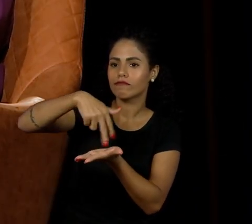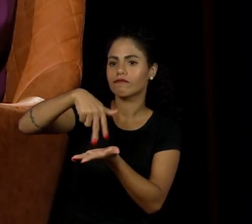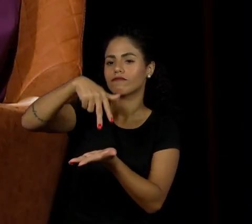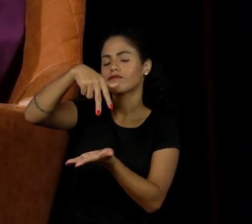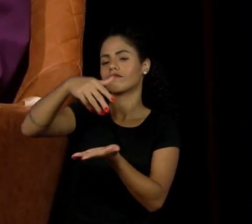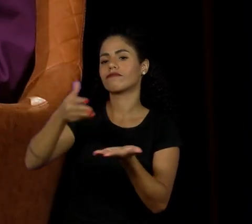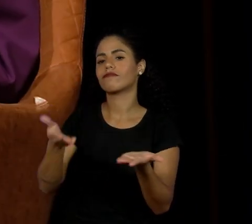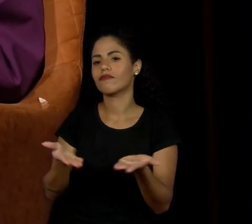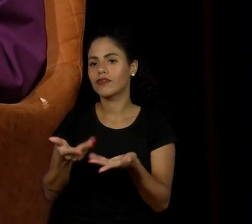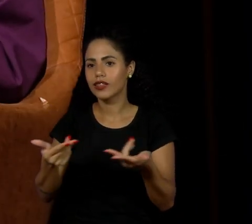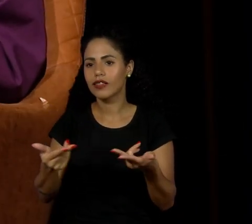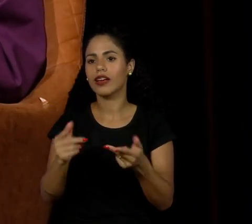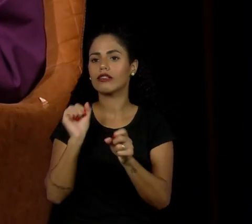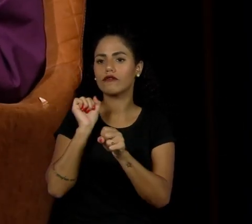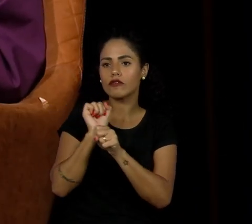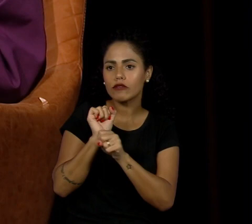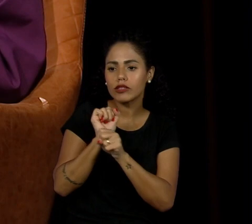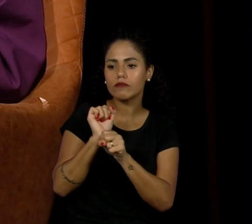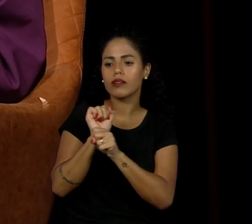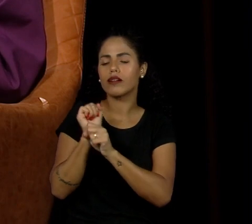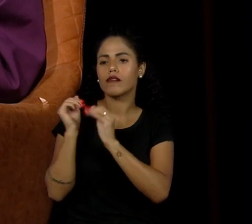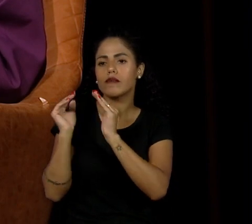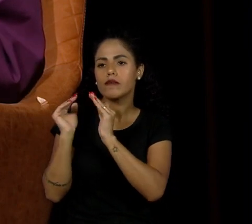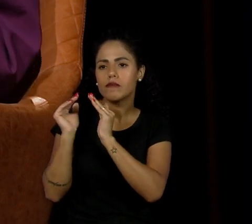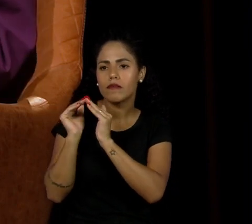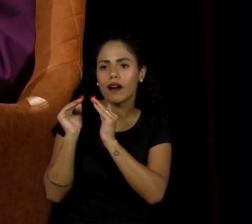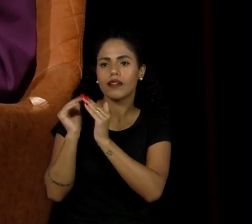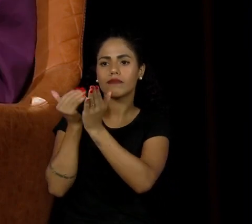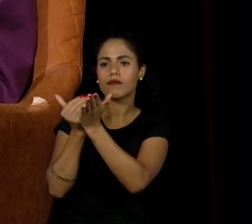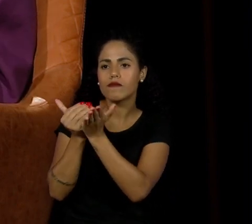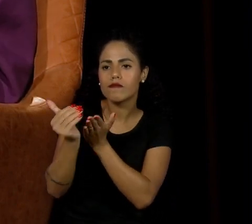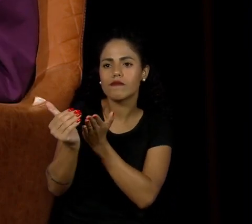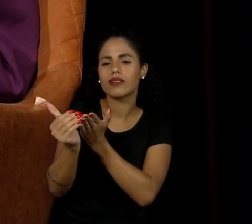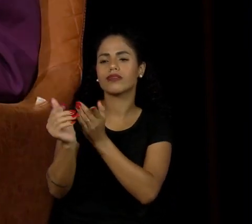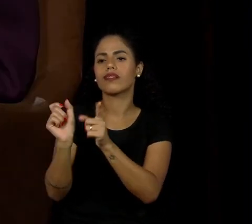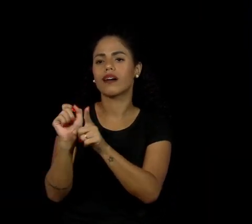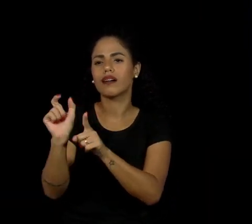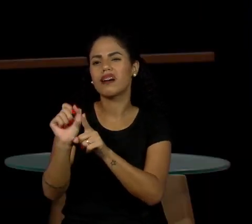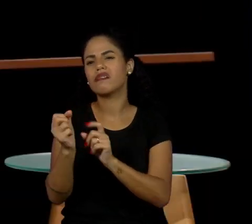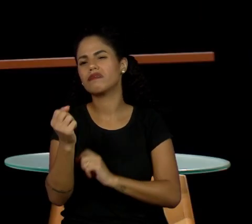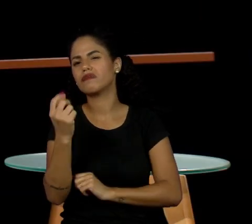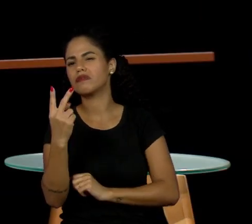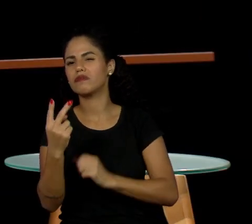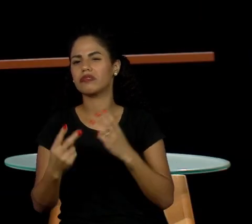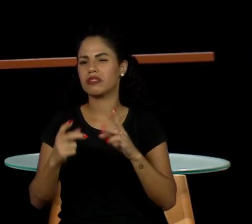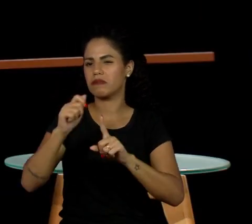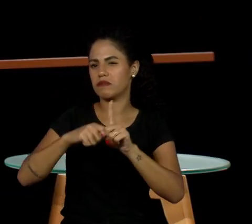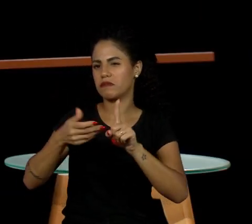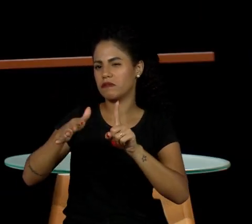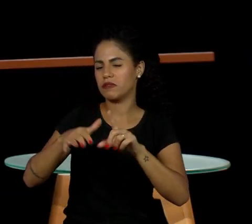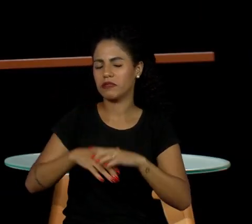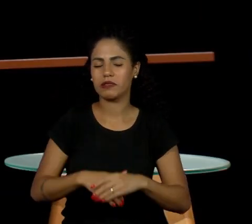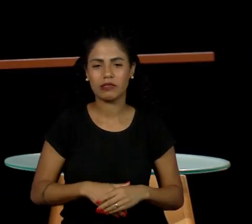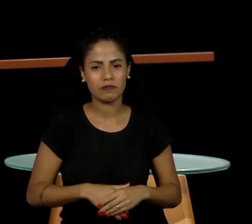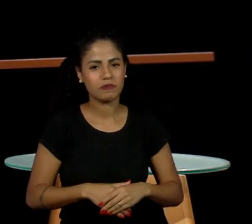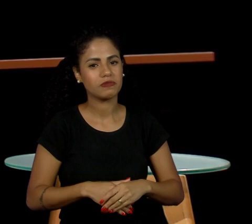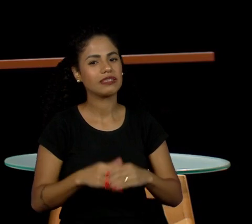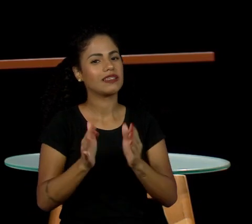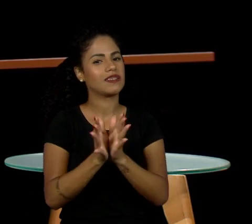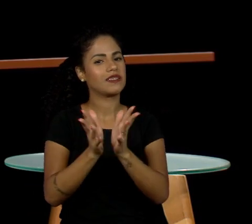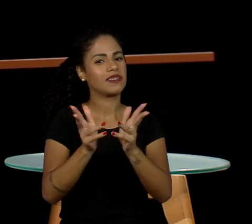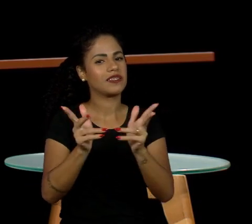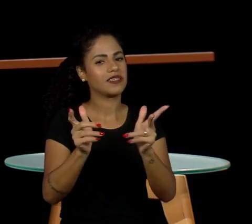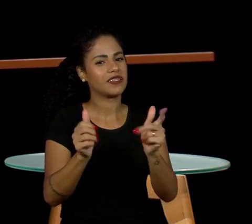Brasil, esperando que o contrato fosse começar daqui a 2 a 3 meses. Maravilhoso e incansável